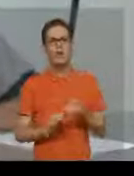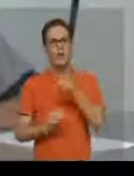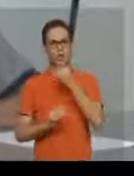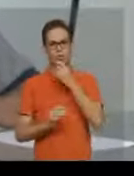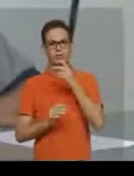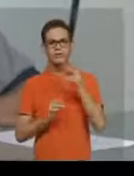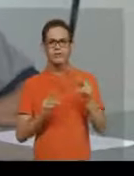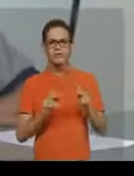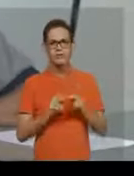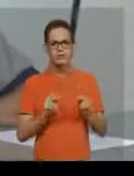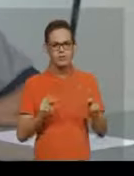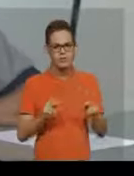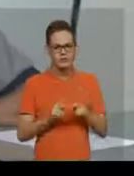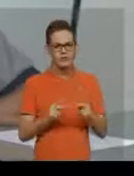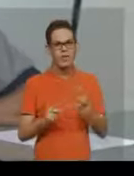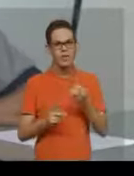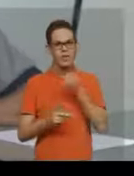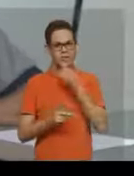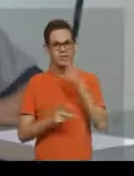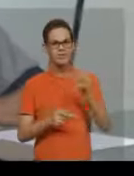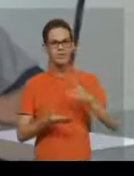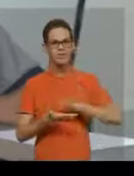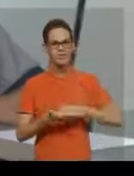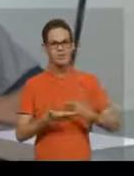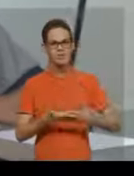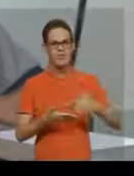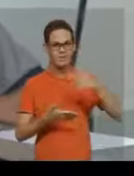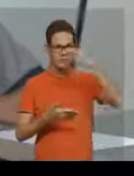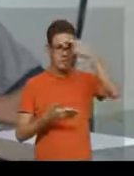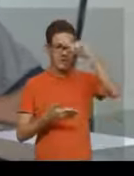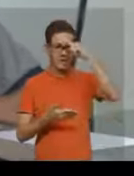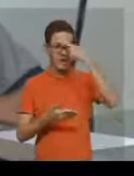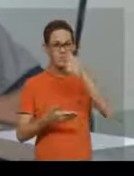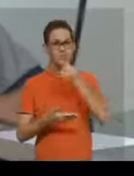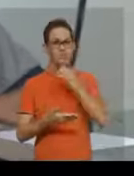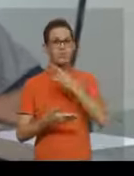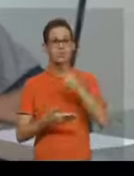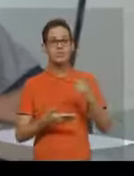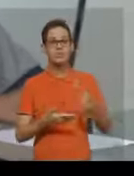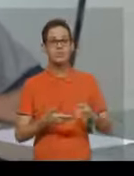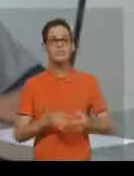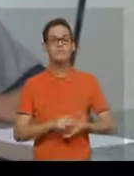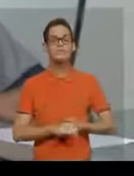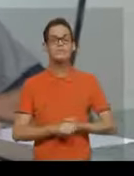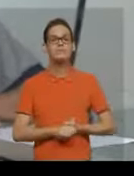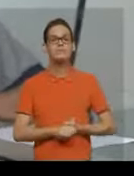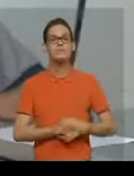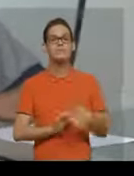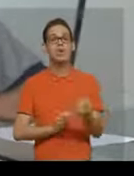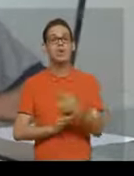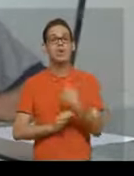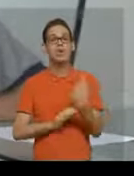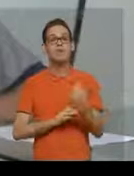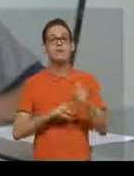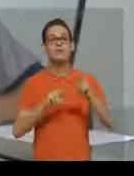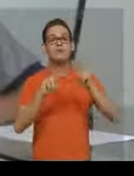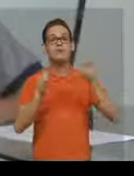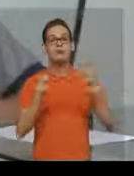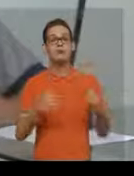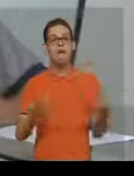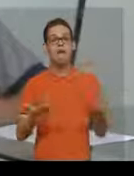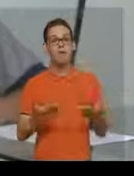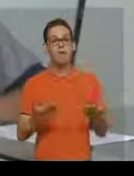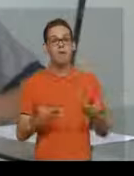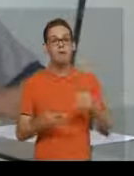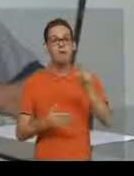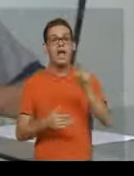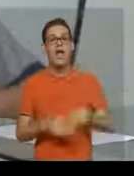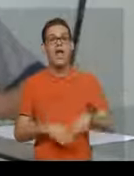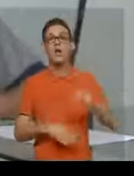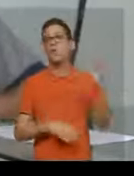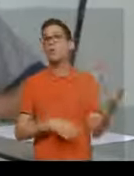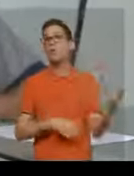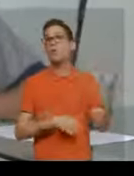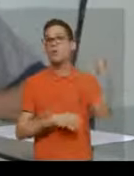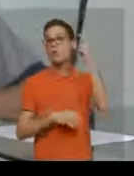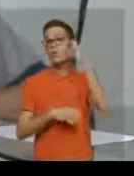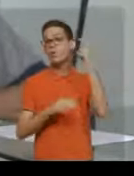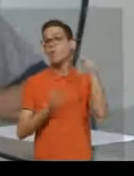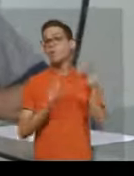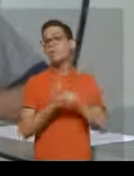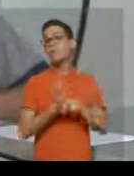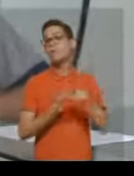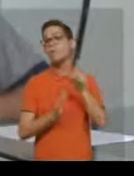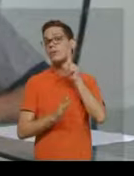professor Fernando, Nemer. Bom dia ao nosso intérprete Guilherme. Olha, o nosso tema da aula de hoje foi American Culture, que falava